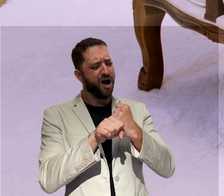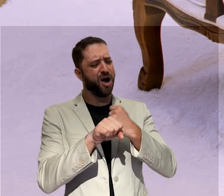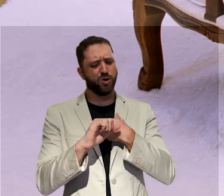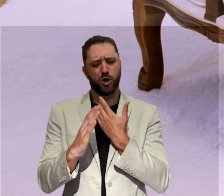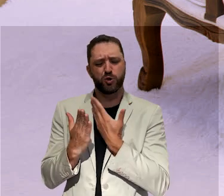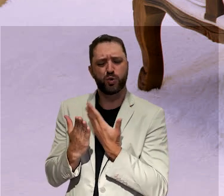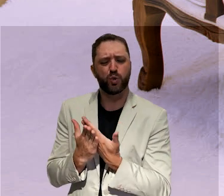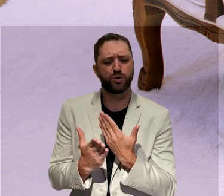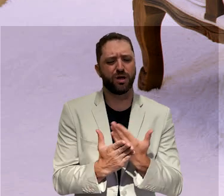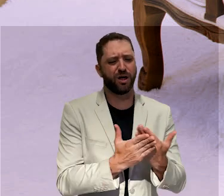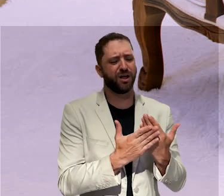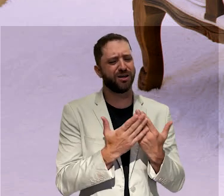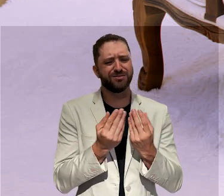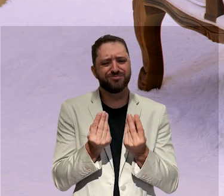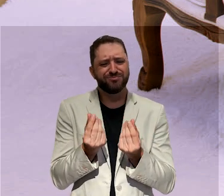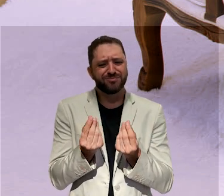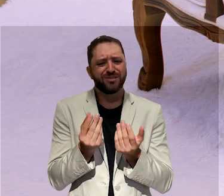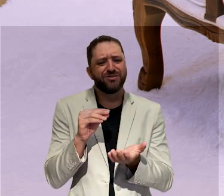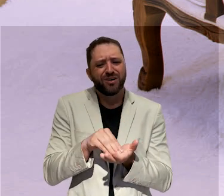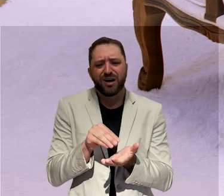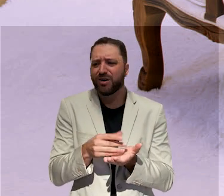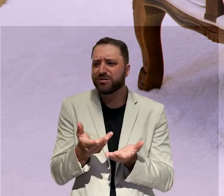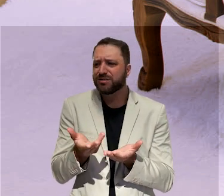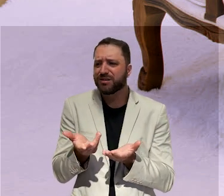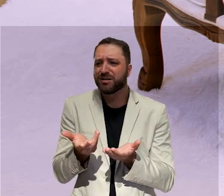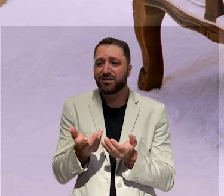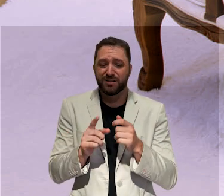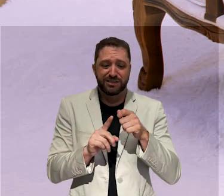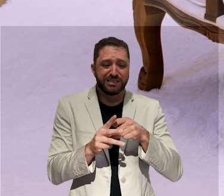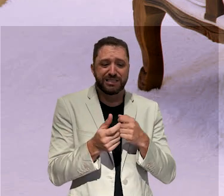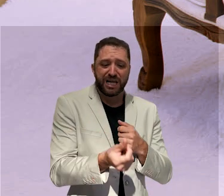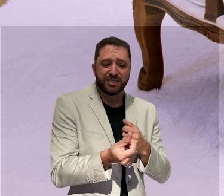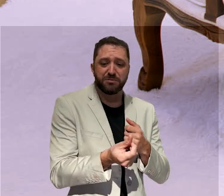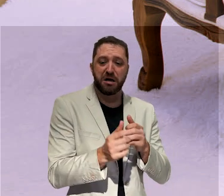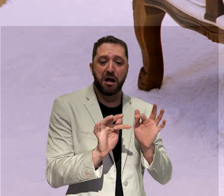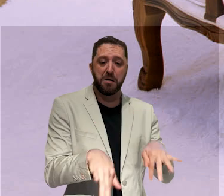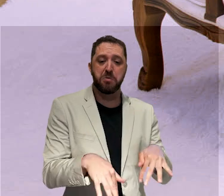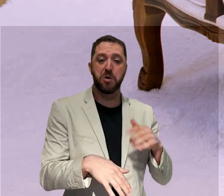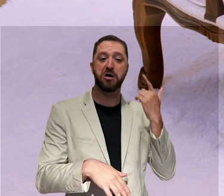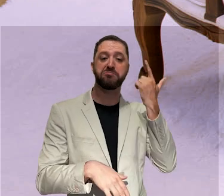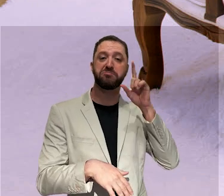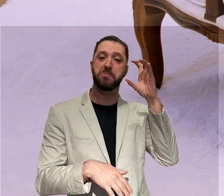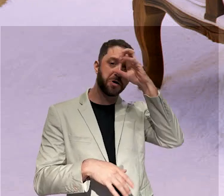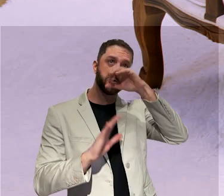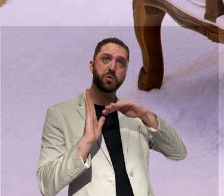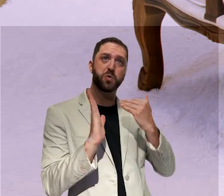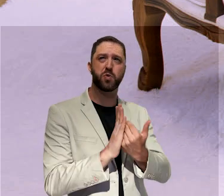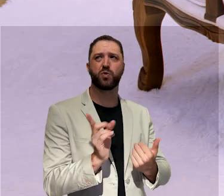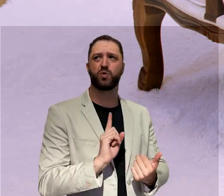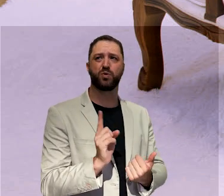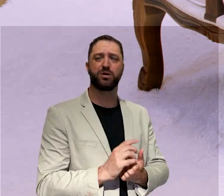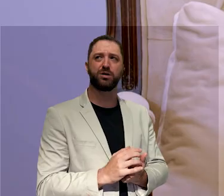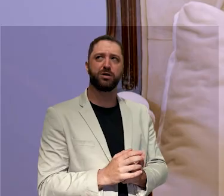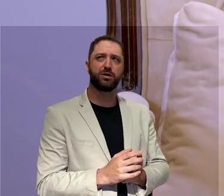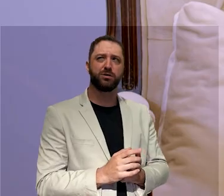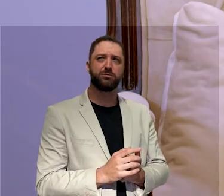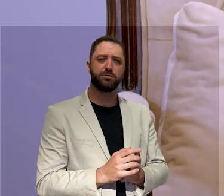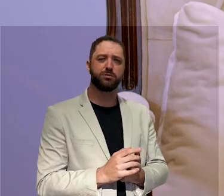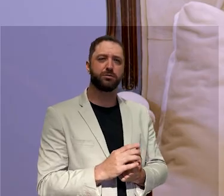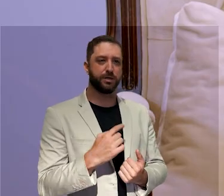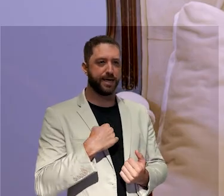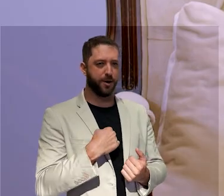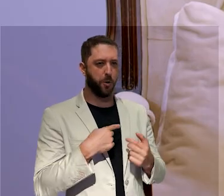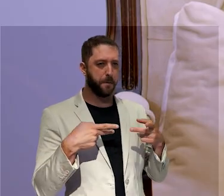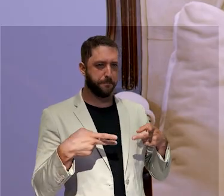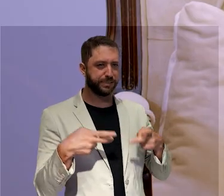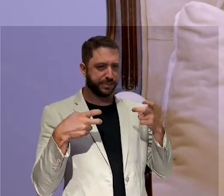essas perguntas não foram respondidas, quem me garante que, ó, ao término desses 6 meses elas serão? E eu percebi